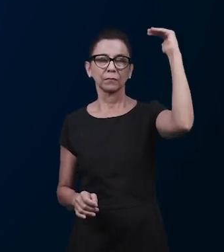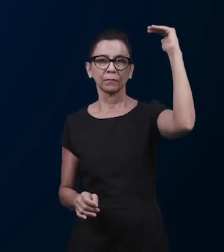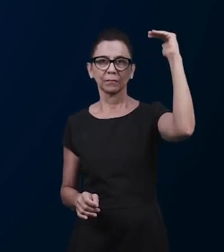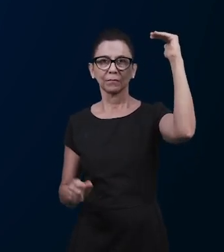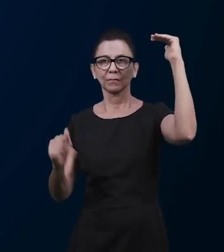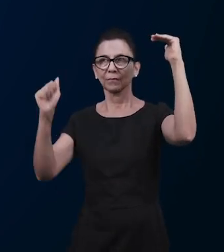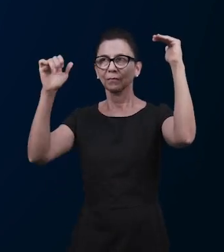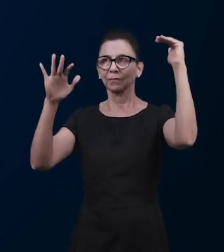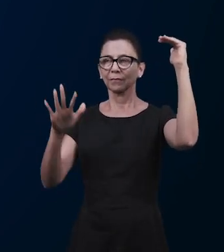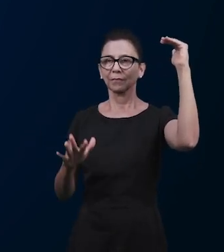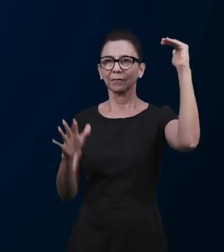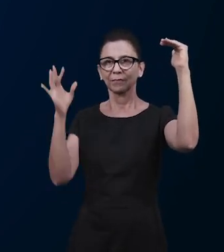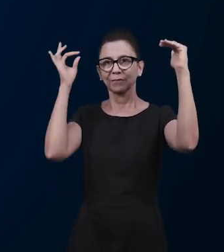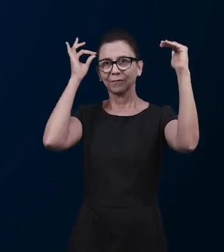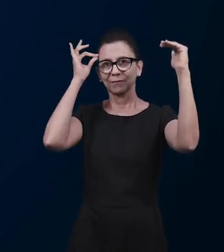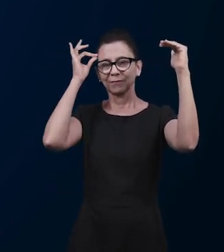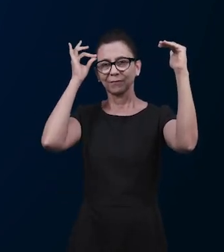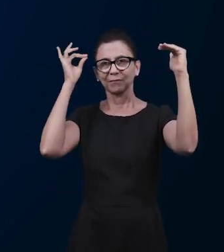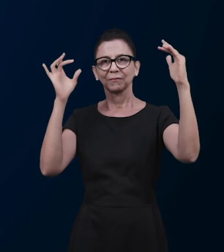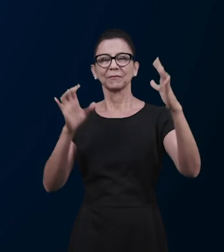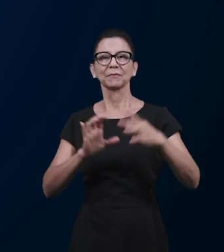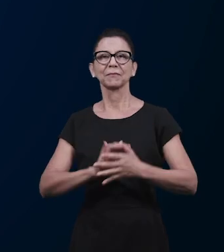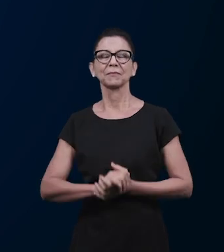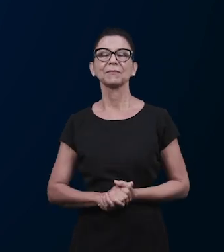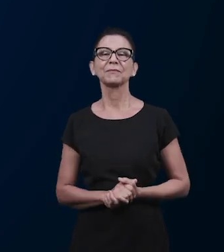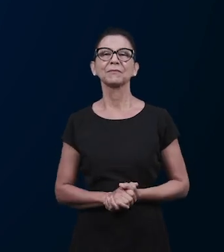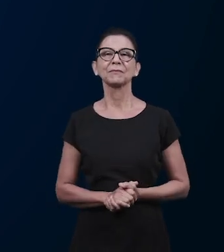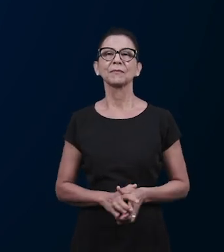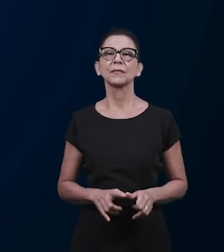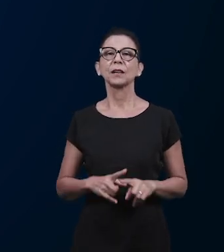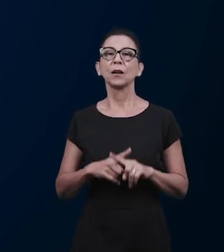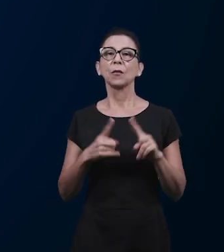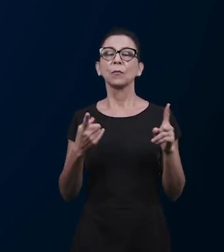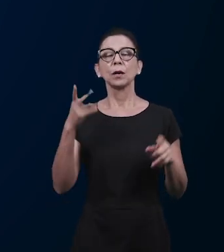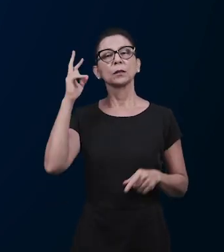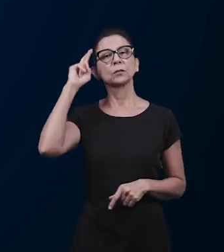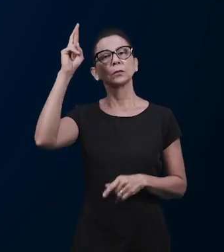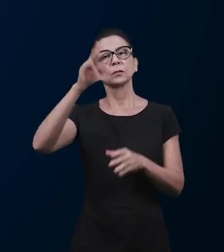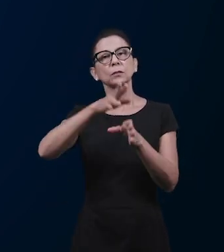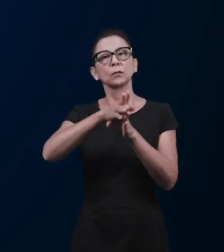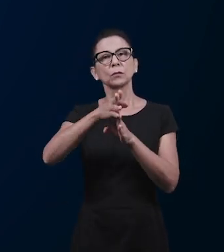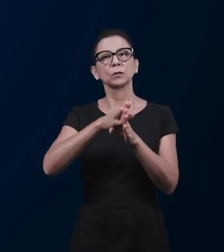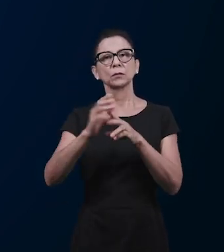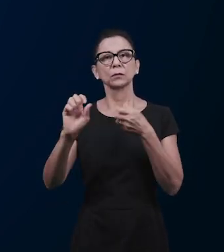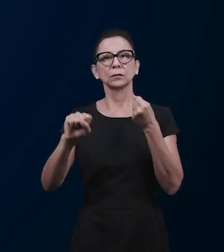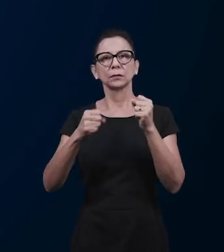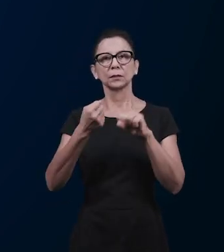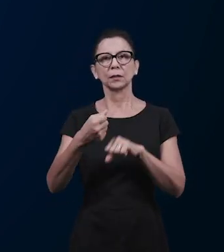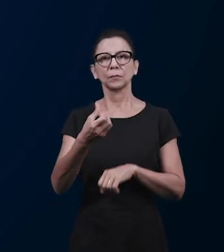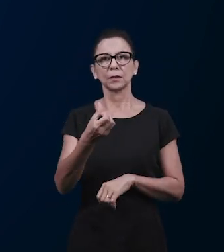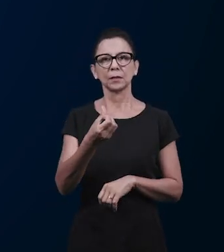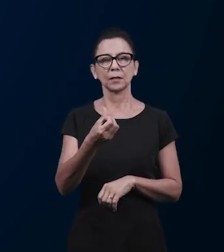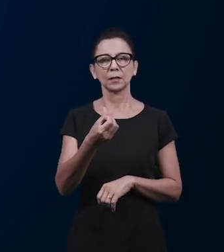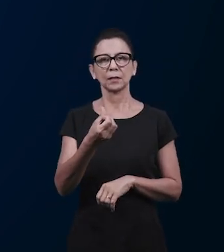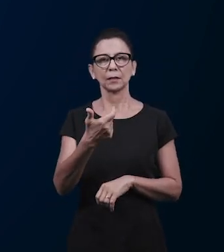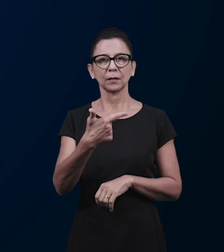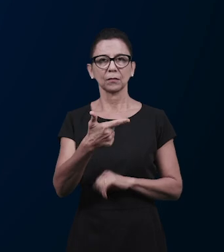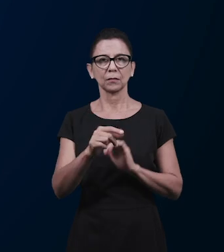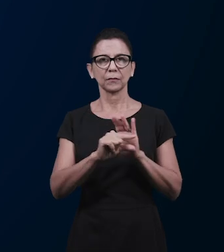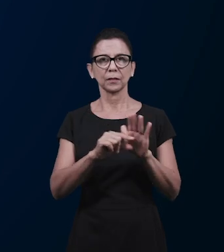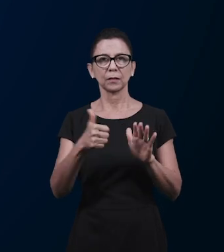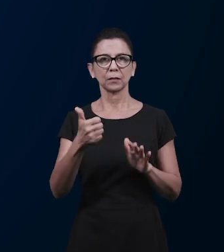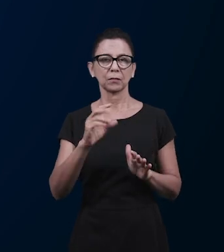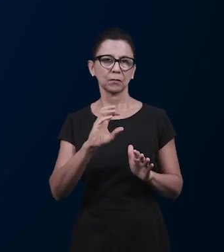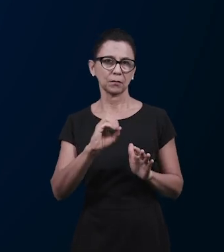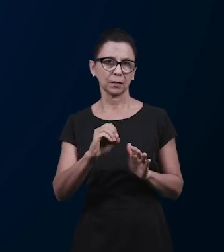sufocam a bênção espiritual. Mas quanto a isso, o Senhor, ele deixa um conselho no Salmo 62, no versículo